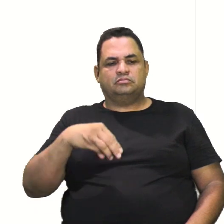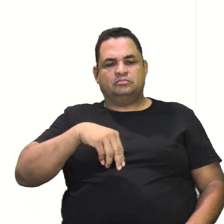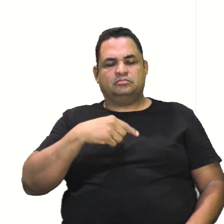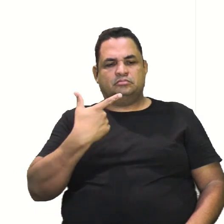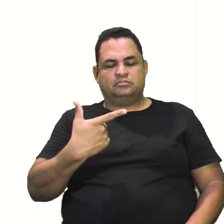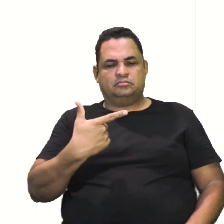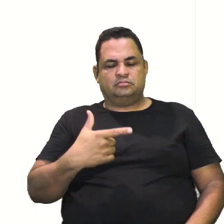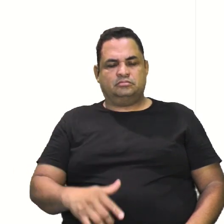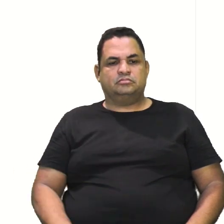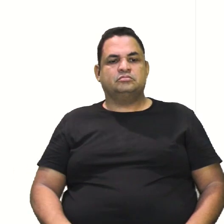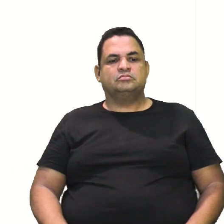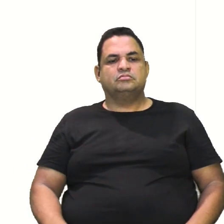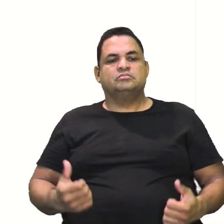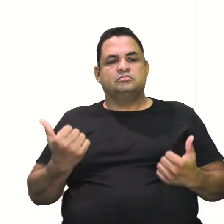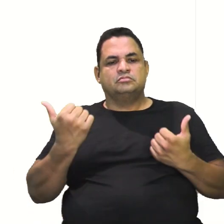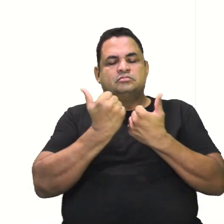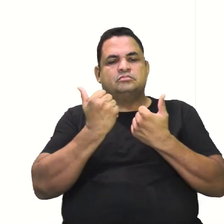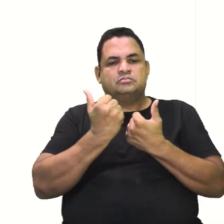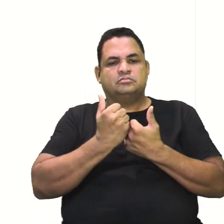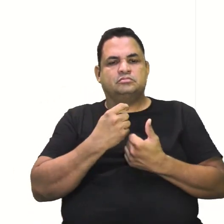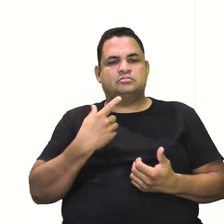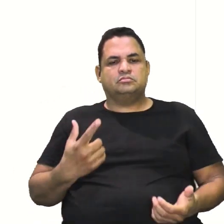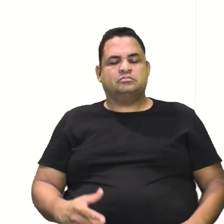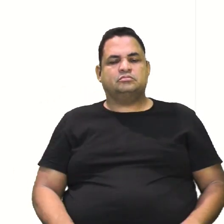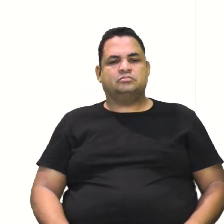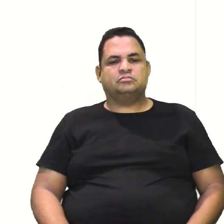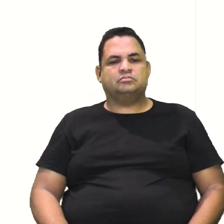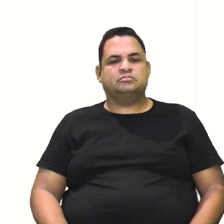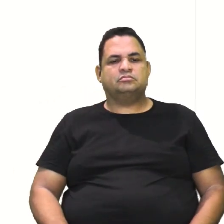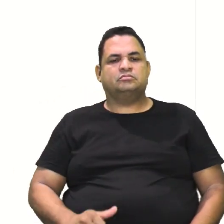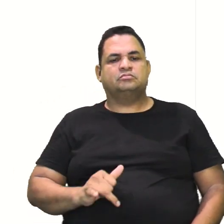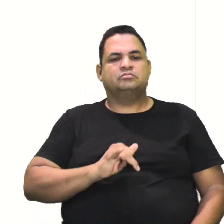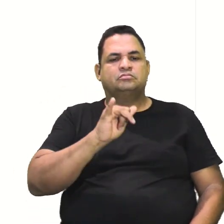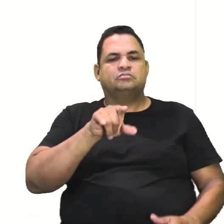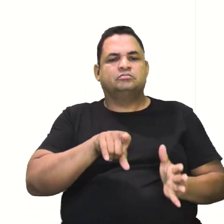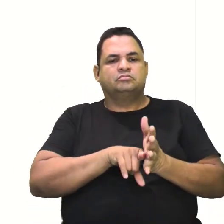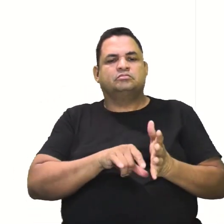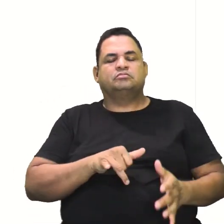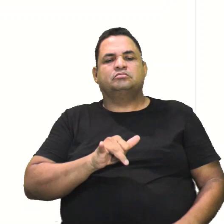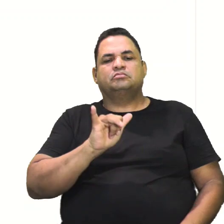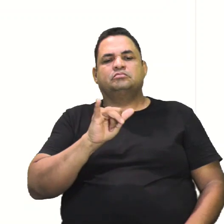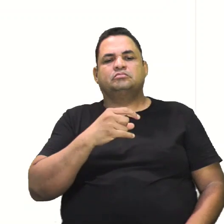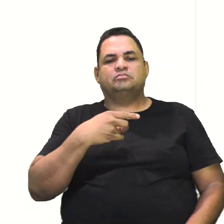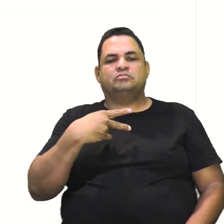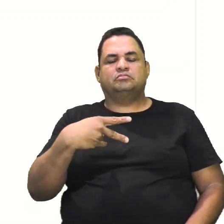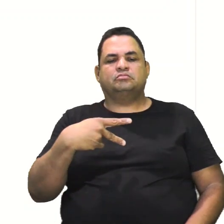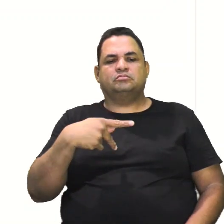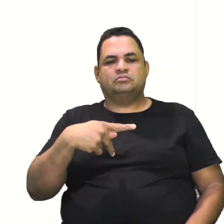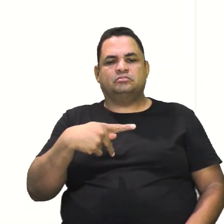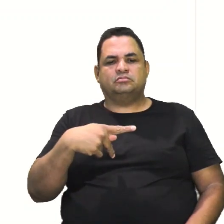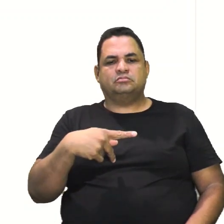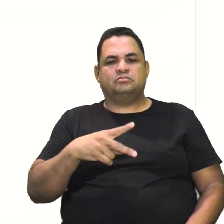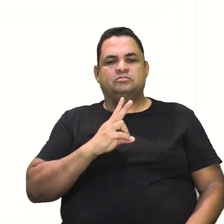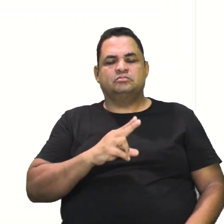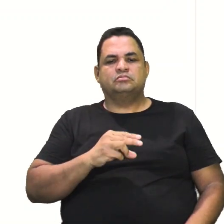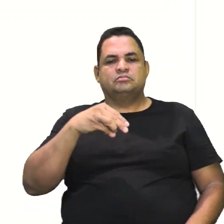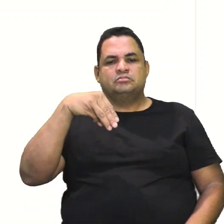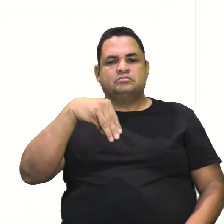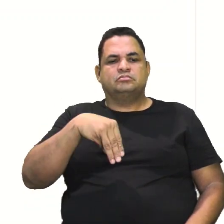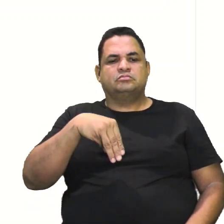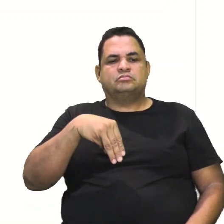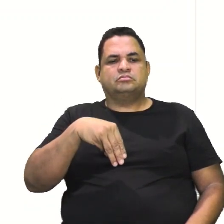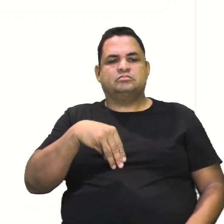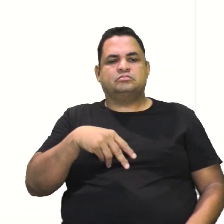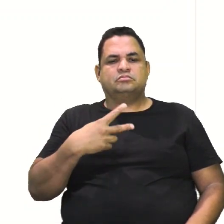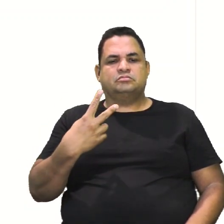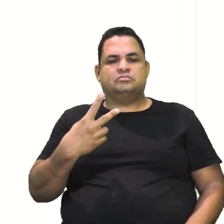2. Pronto. Então, agora é só substituir? Só substituir. Y menos o y do ponto? 2. 2. Igual ao m, quem é